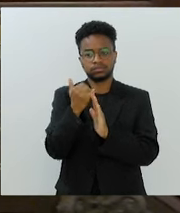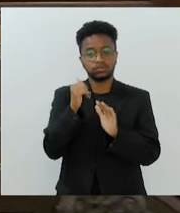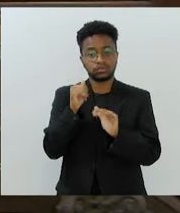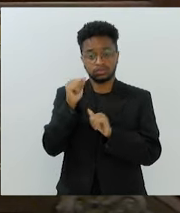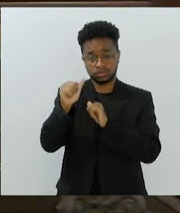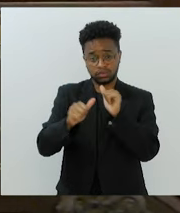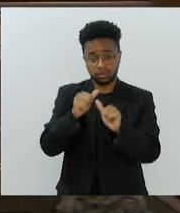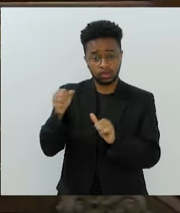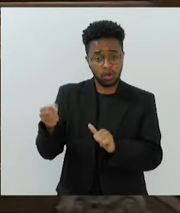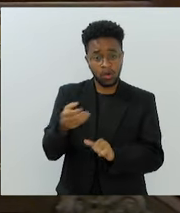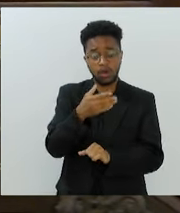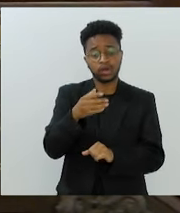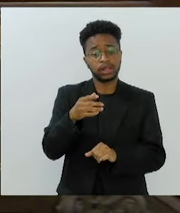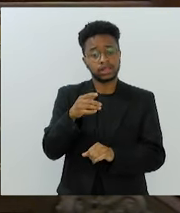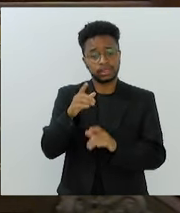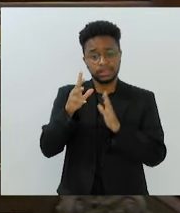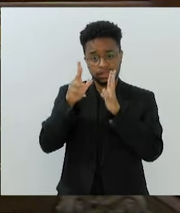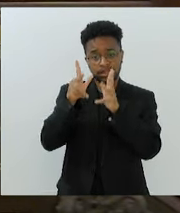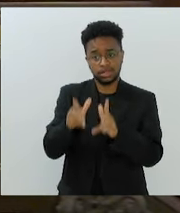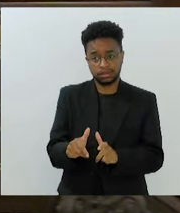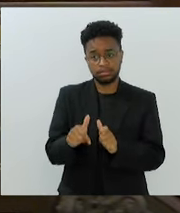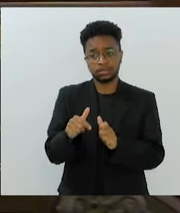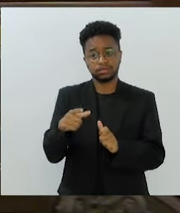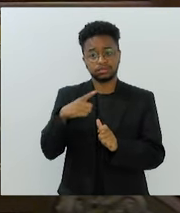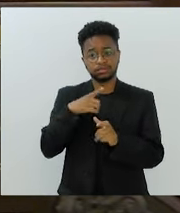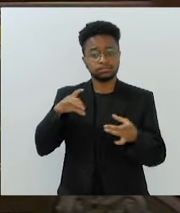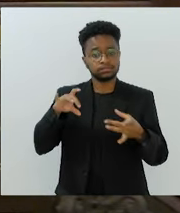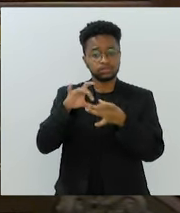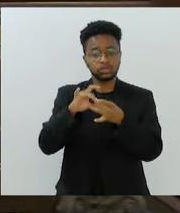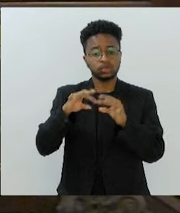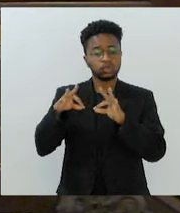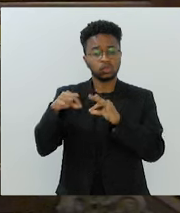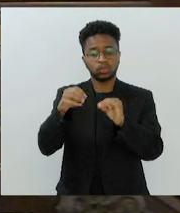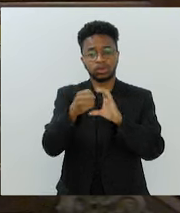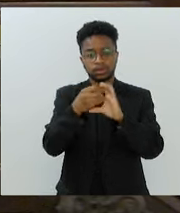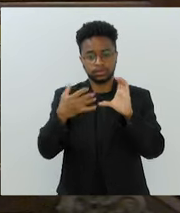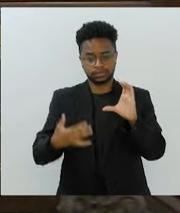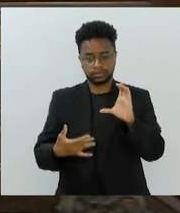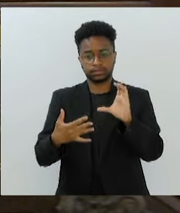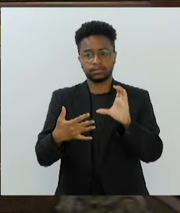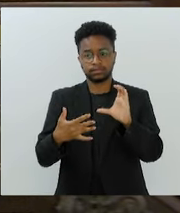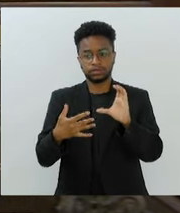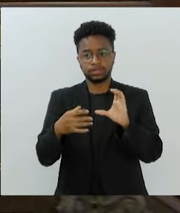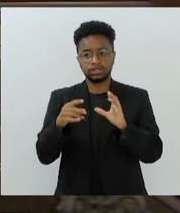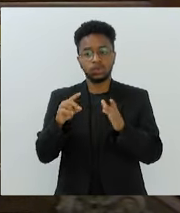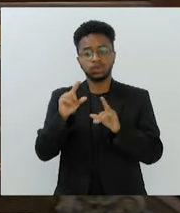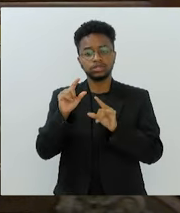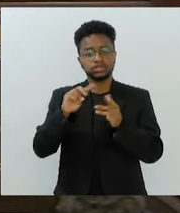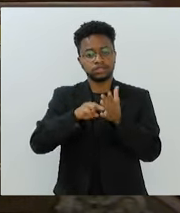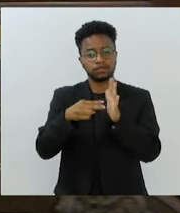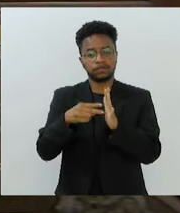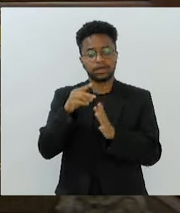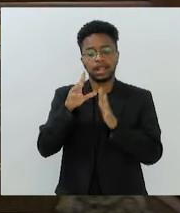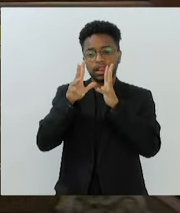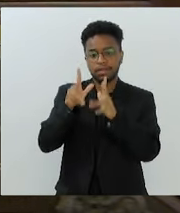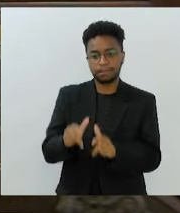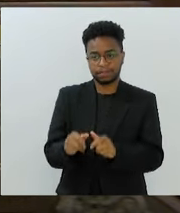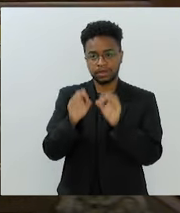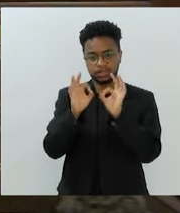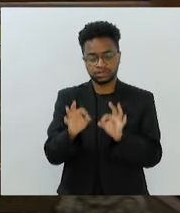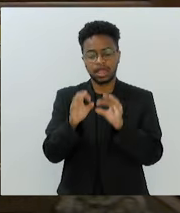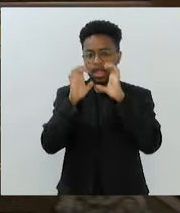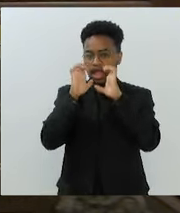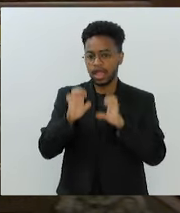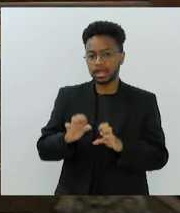e limpa, sob todos os aspectos da depuração, do que significa limpeza ética,